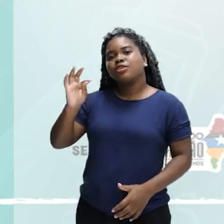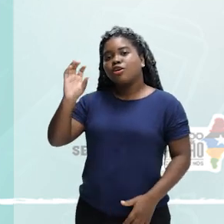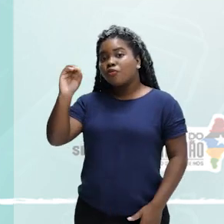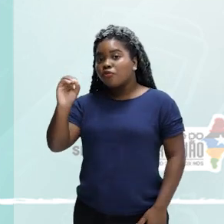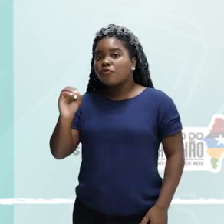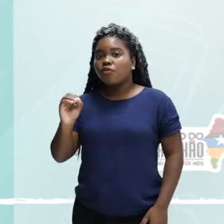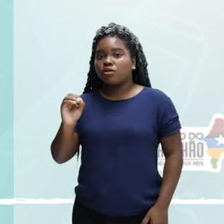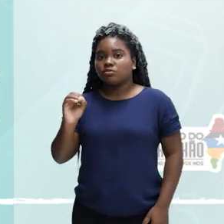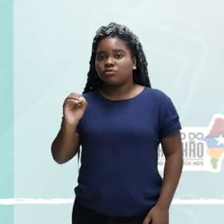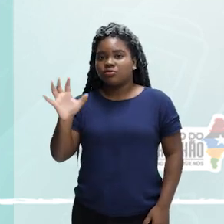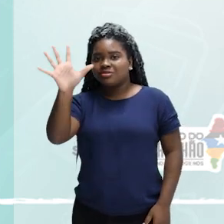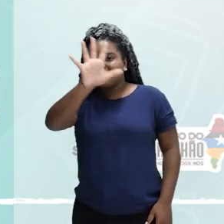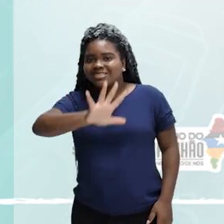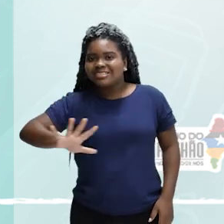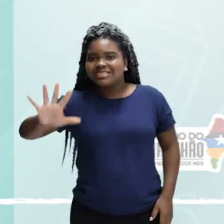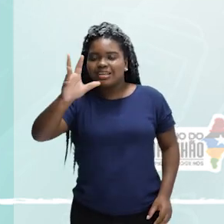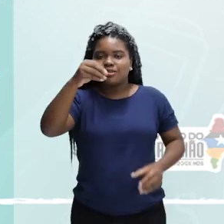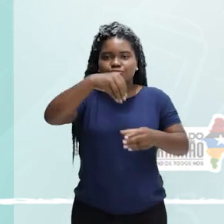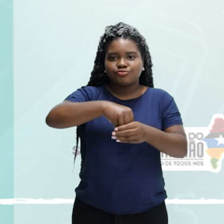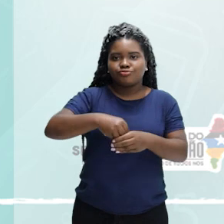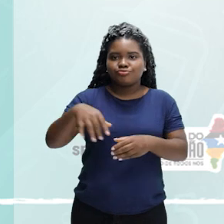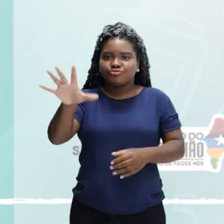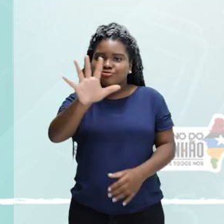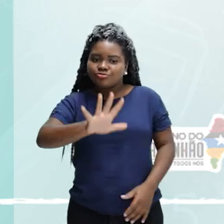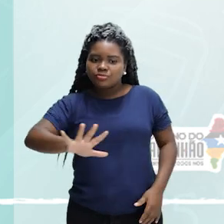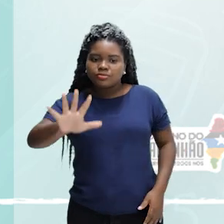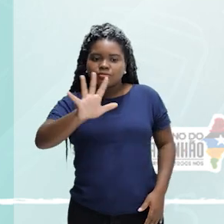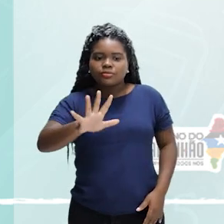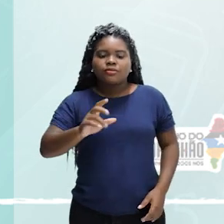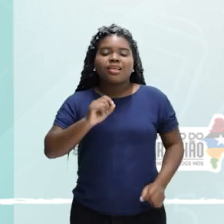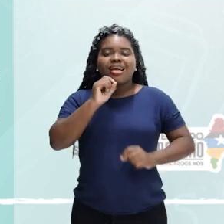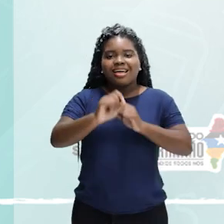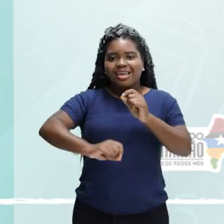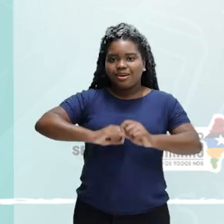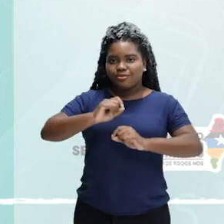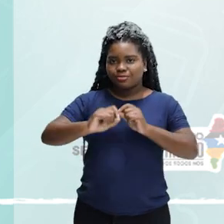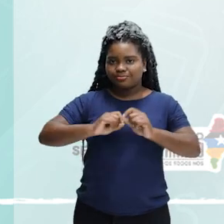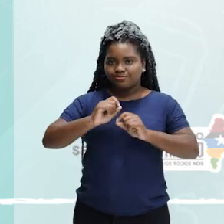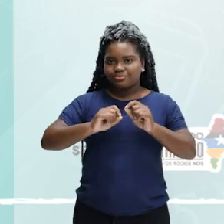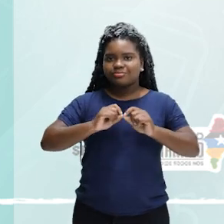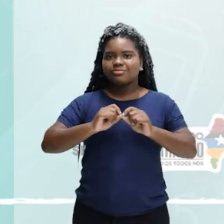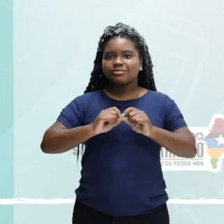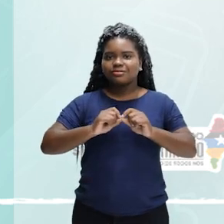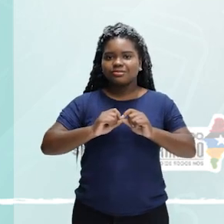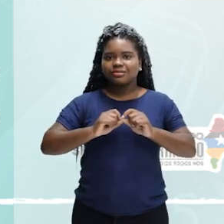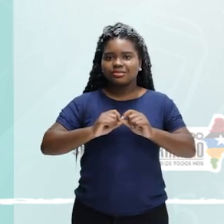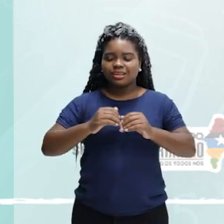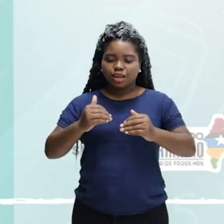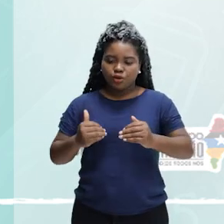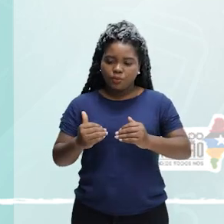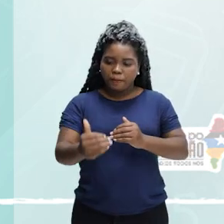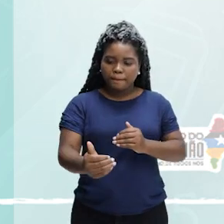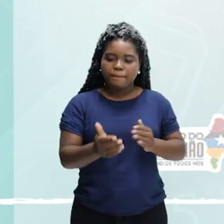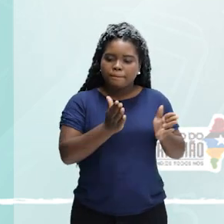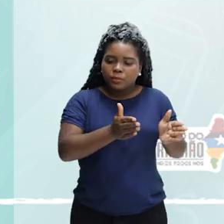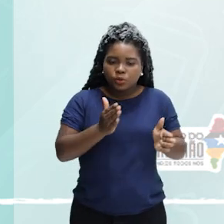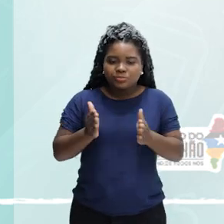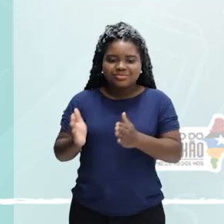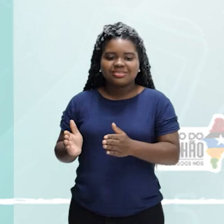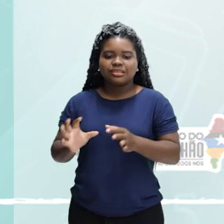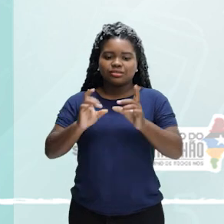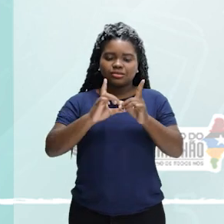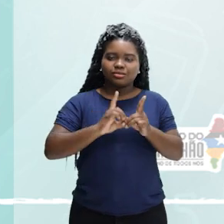universal. O voto universal é apenas o ponto de partida do processo de democratização do Estado.